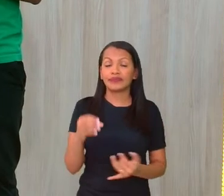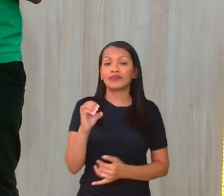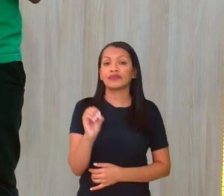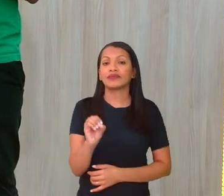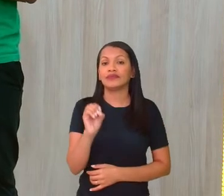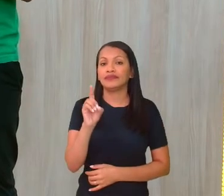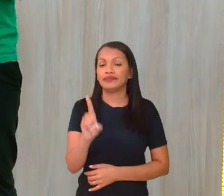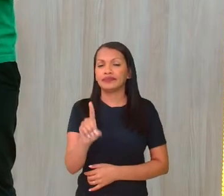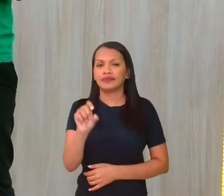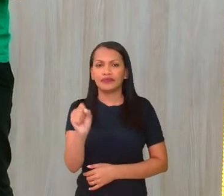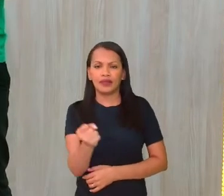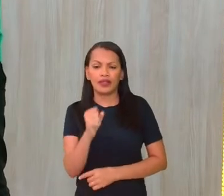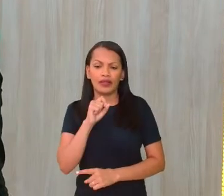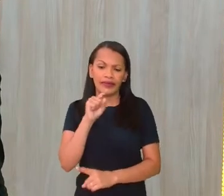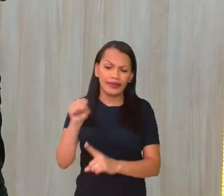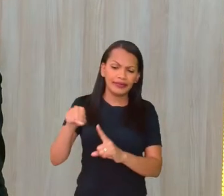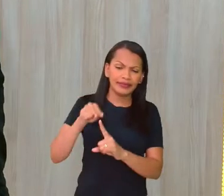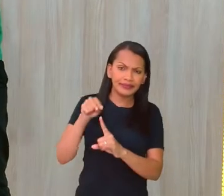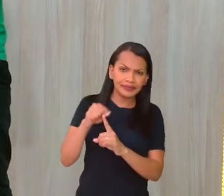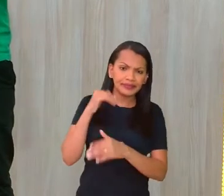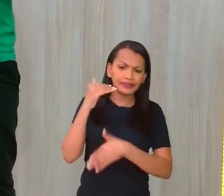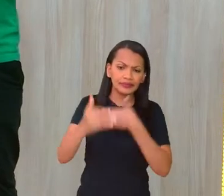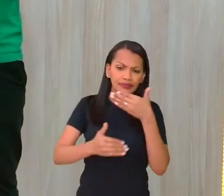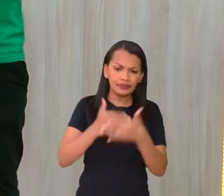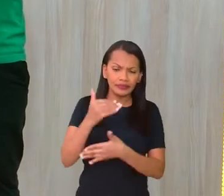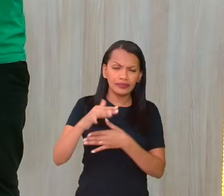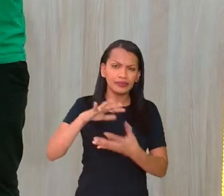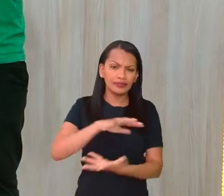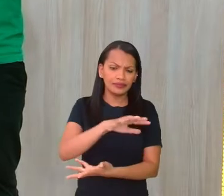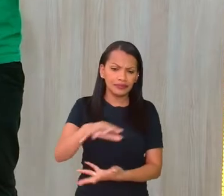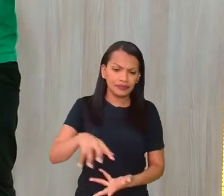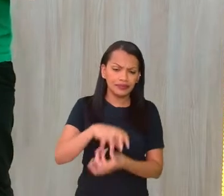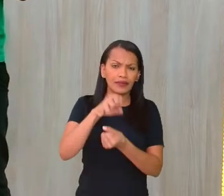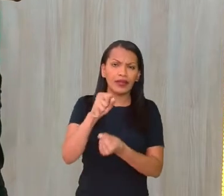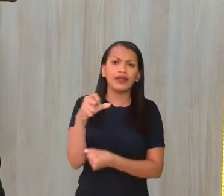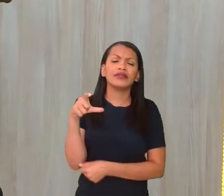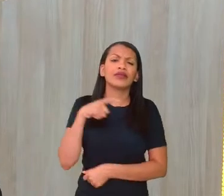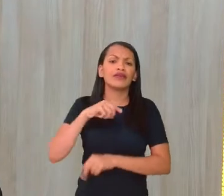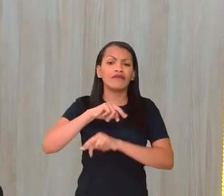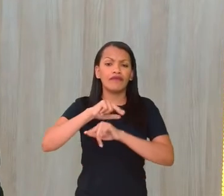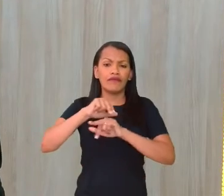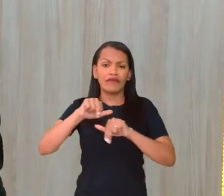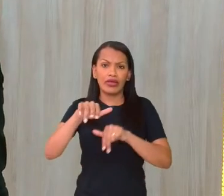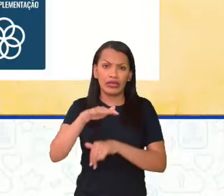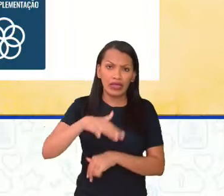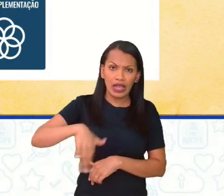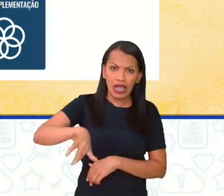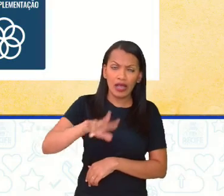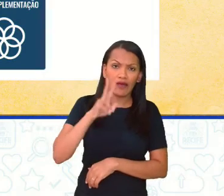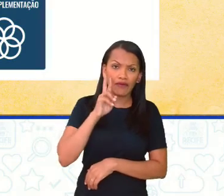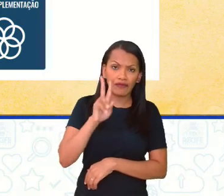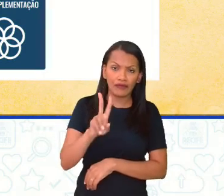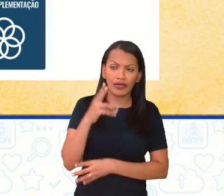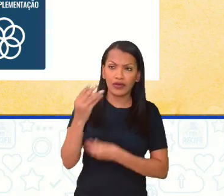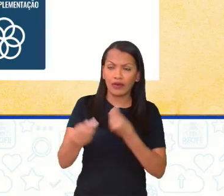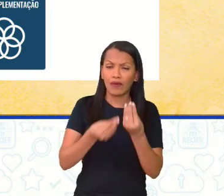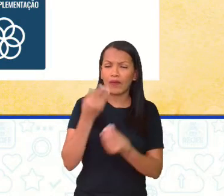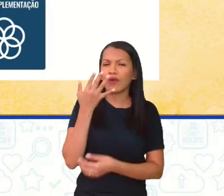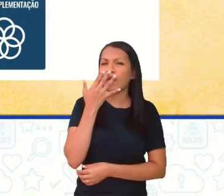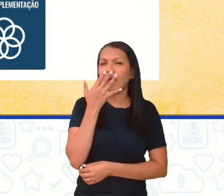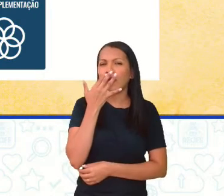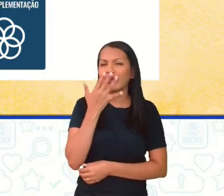Que são os Objetivos para o Desenvolvimento Sustentável. Tem diversas áreas, vai chegar aí na tela para vocês verem direitinho aí o colorido,